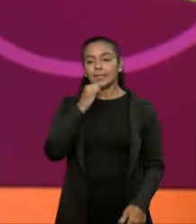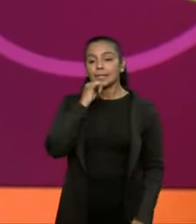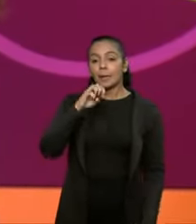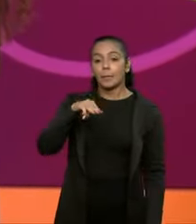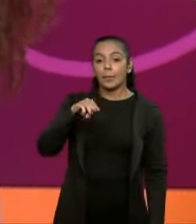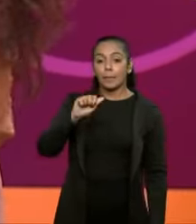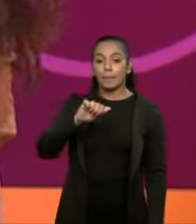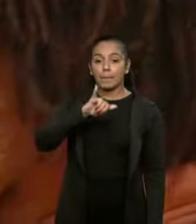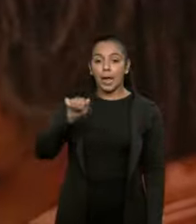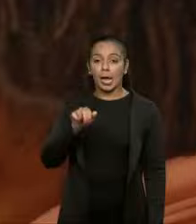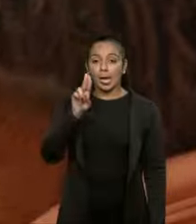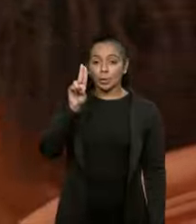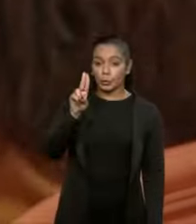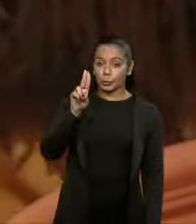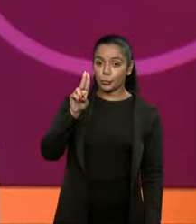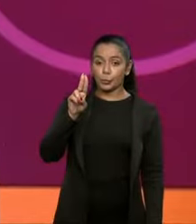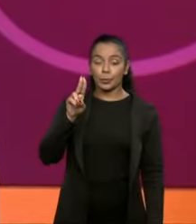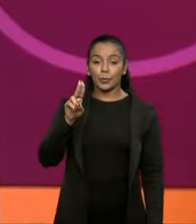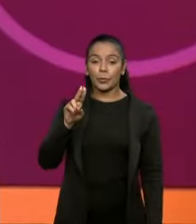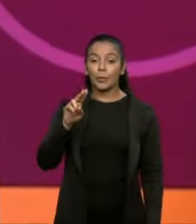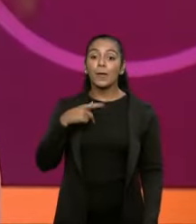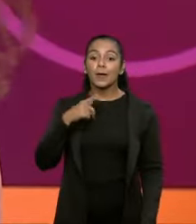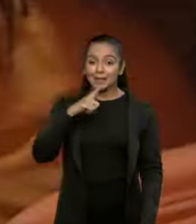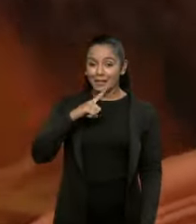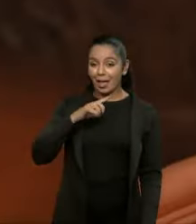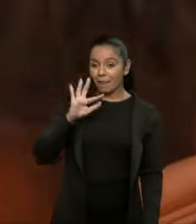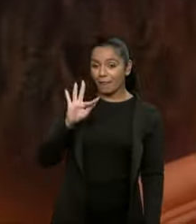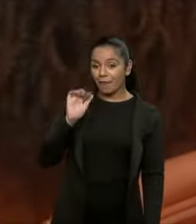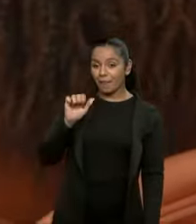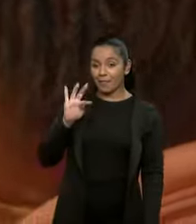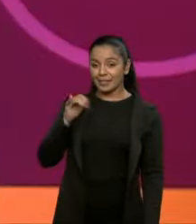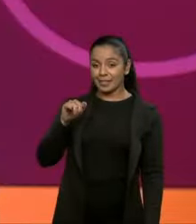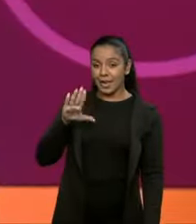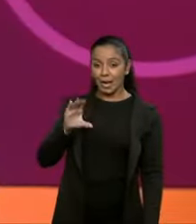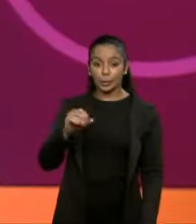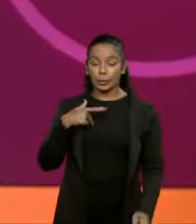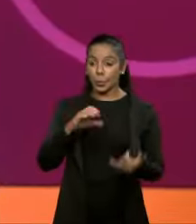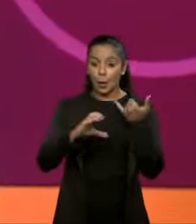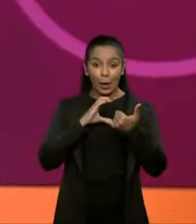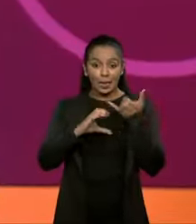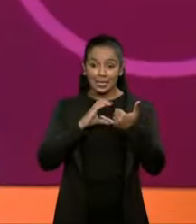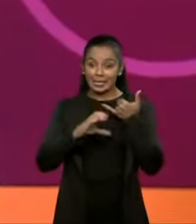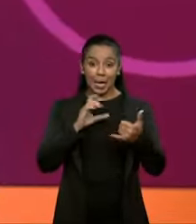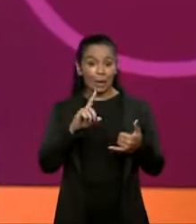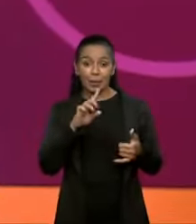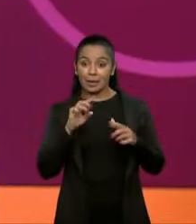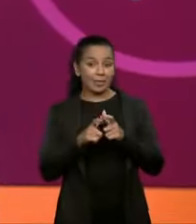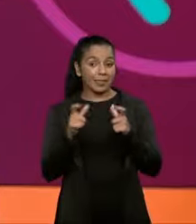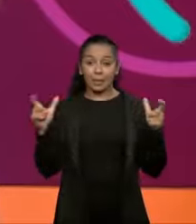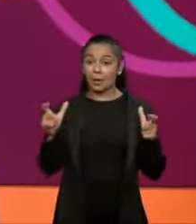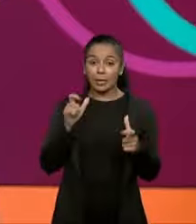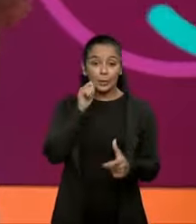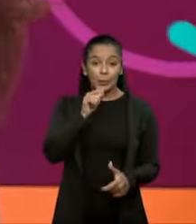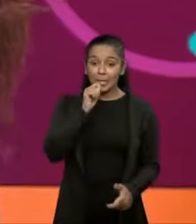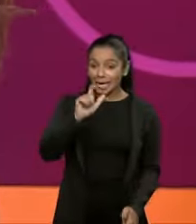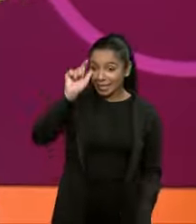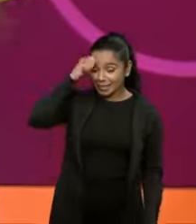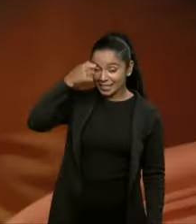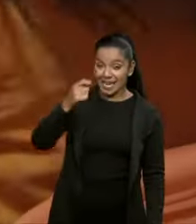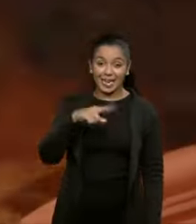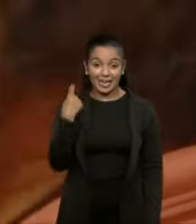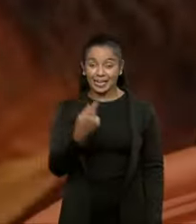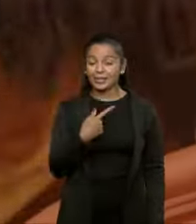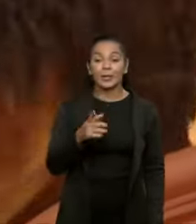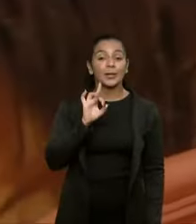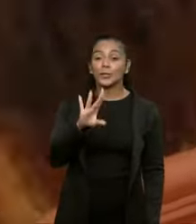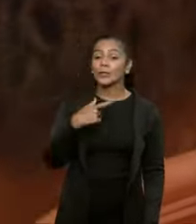Coutinho, né? Uh-huh. Gente, foi uma revolução. Claro. Meu WhatsApp, o WhatsApp de todas nós, a maior parte das meninas negras, gente. Ah, é,